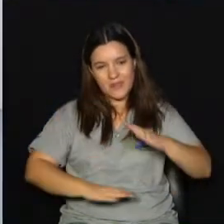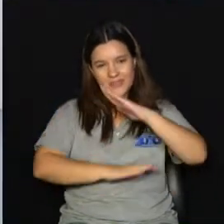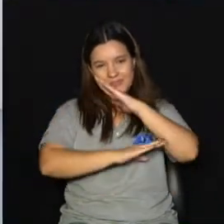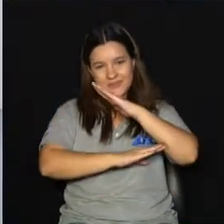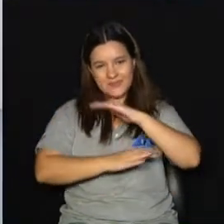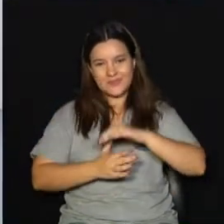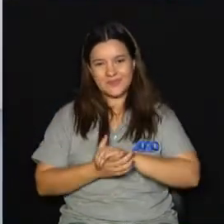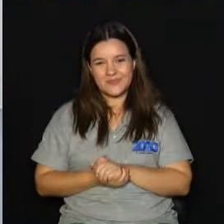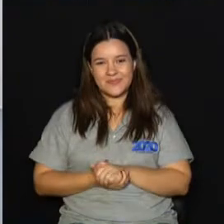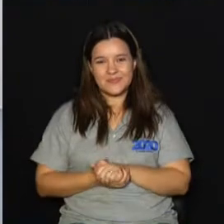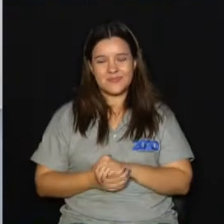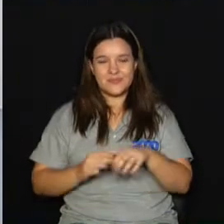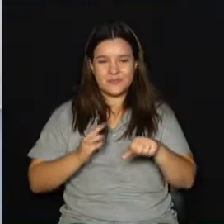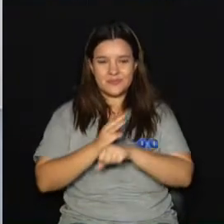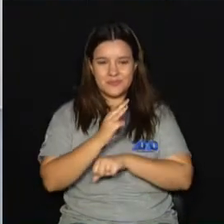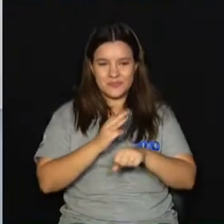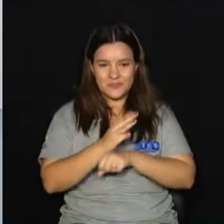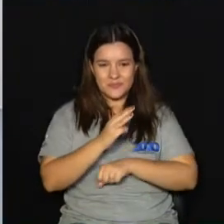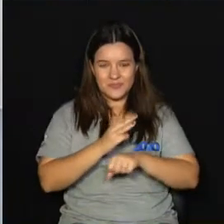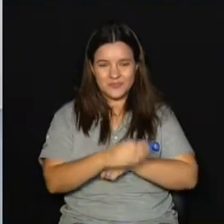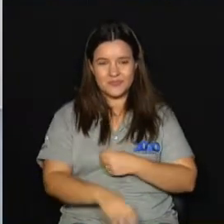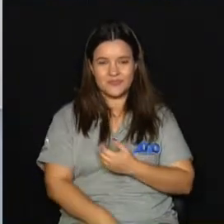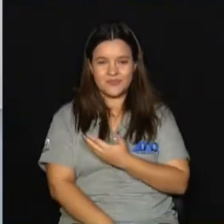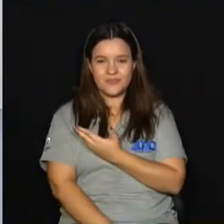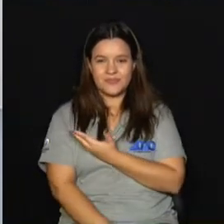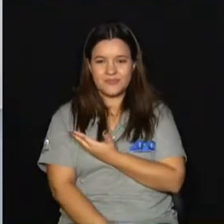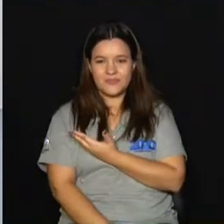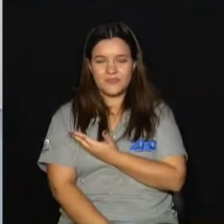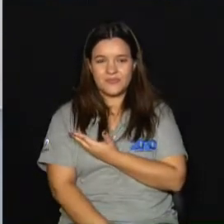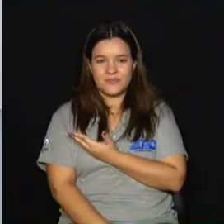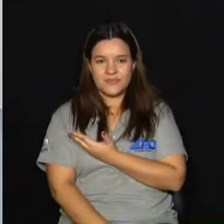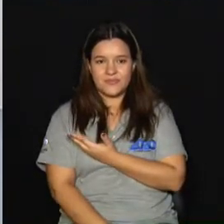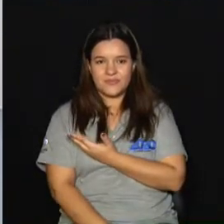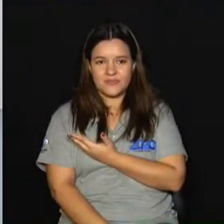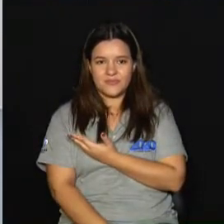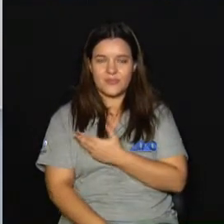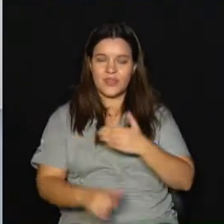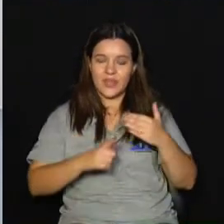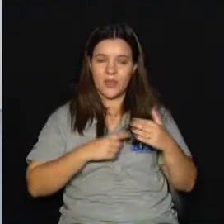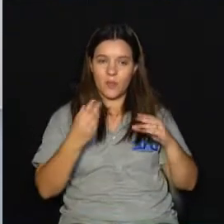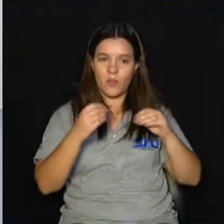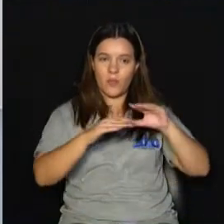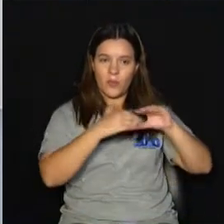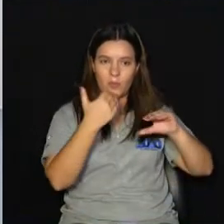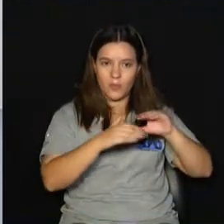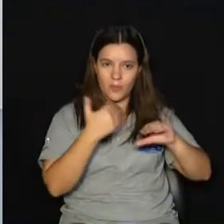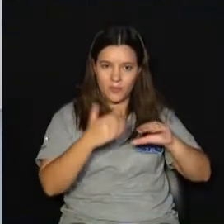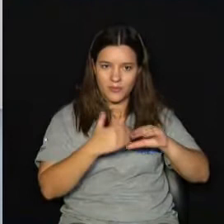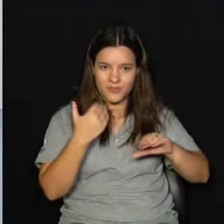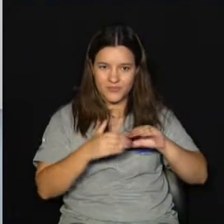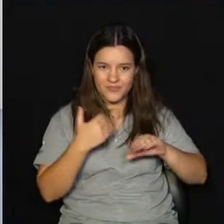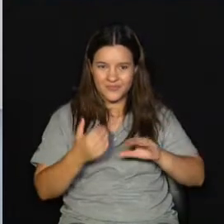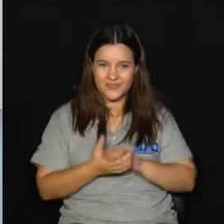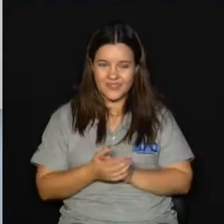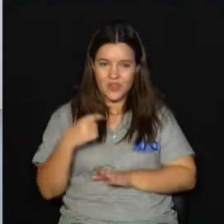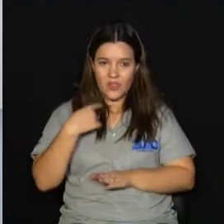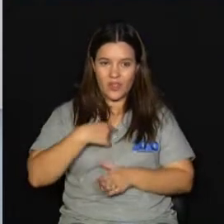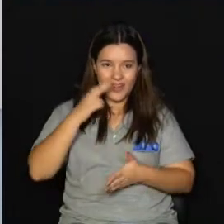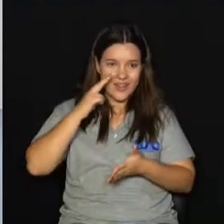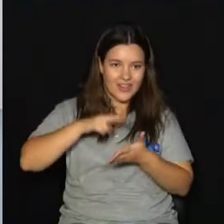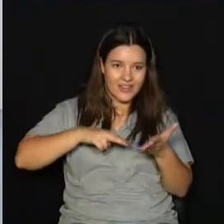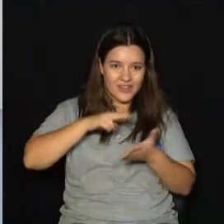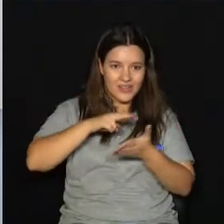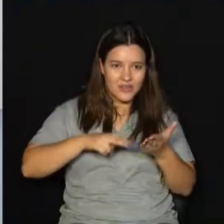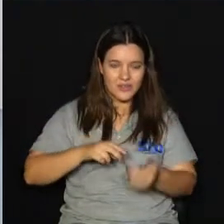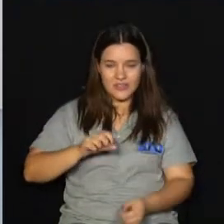978-293-776 é o número do nosso WhatsApp. Continue participando, nós estamos recebendo muitas mensagens e aqui a gente lê, viu? Ó,